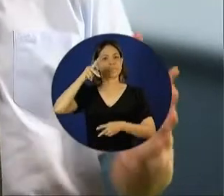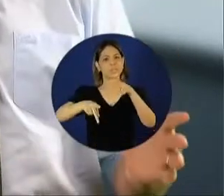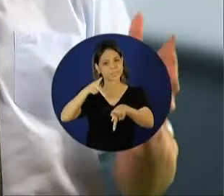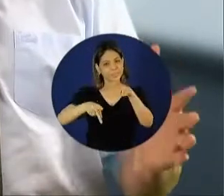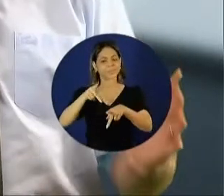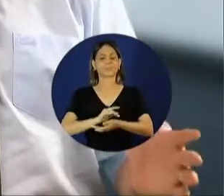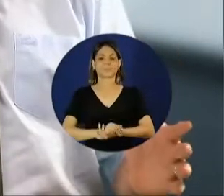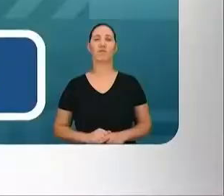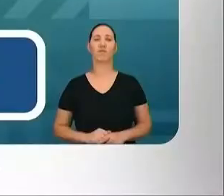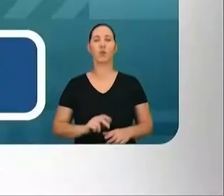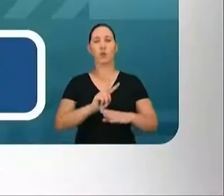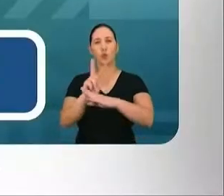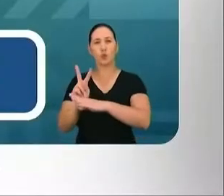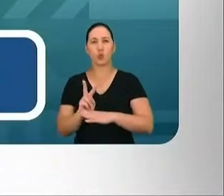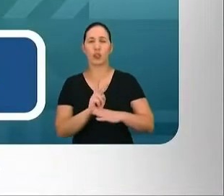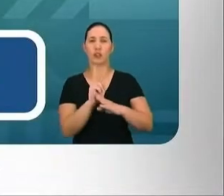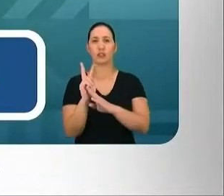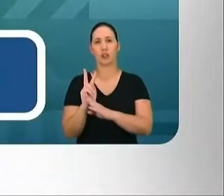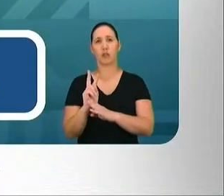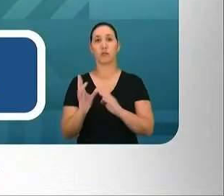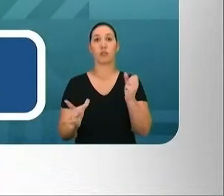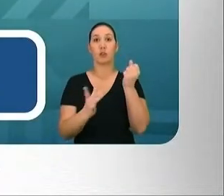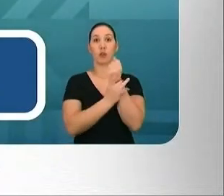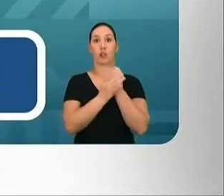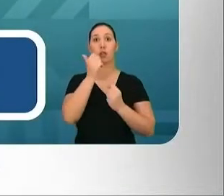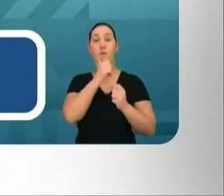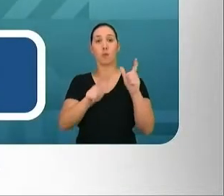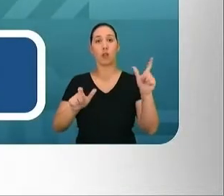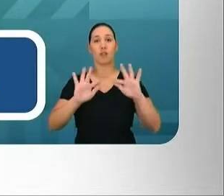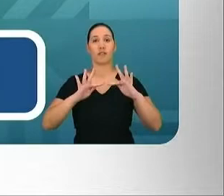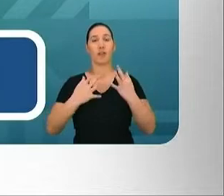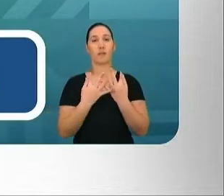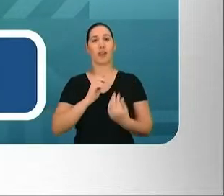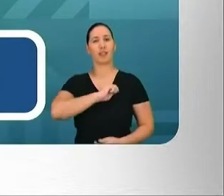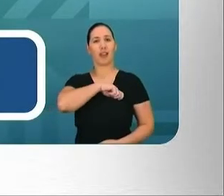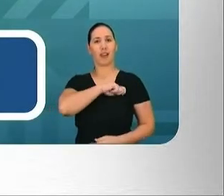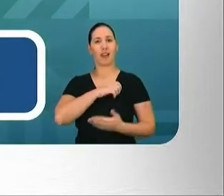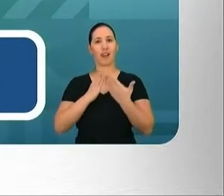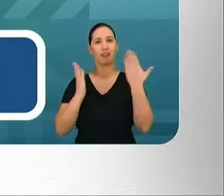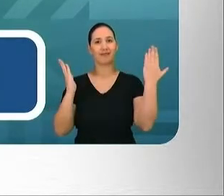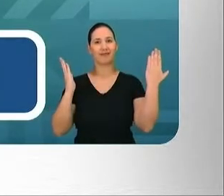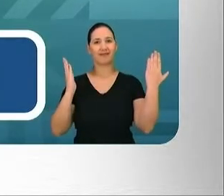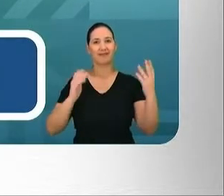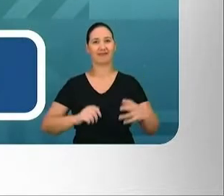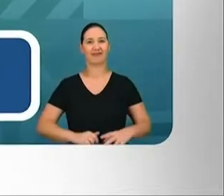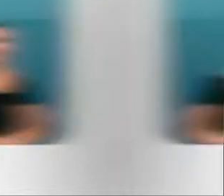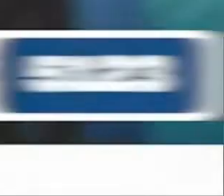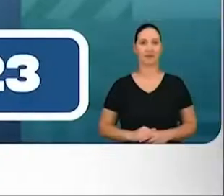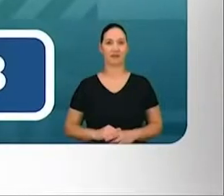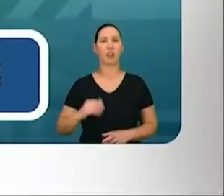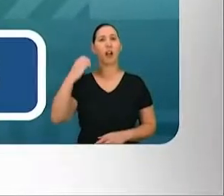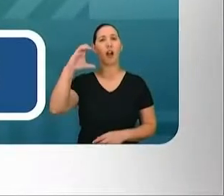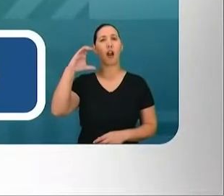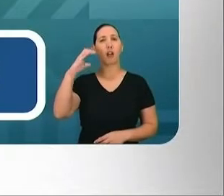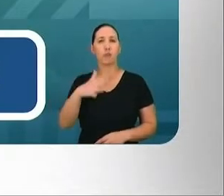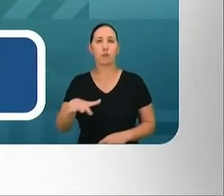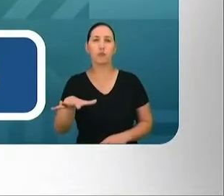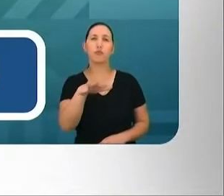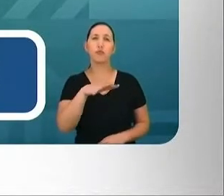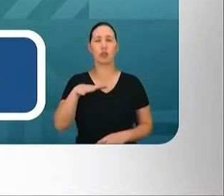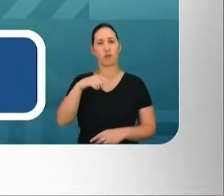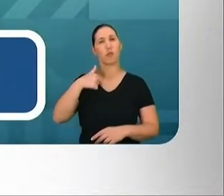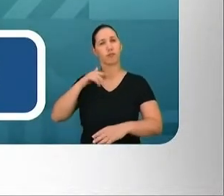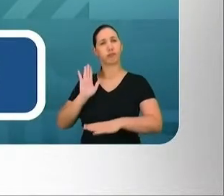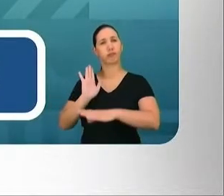o advogado do povo. Proteção e segurança da mulher e família, delegada Terezinha, 5101. Carapicuíba e